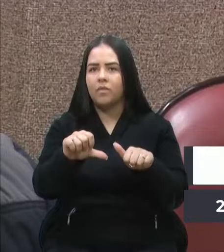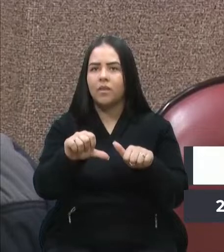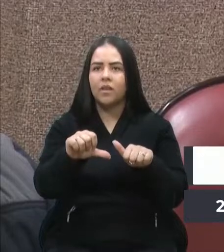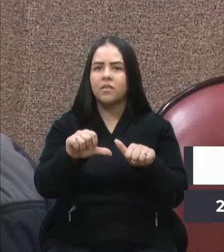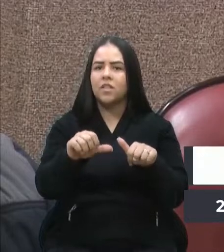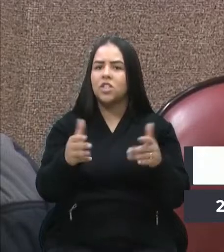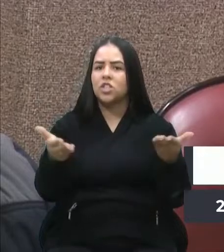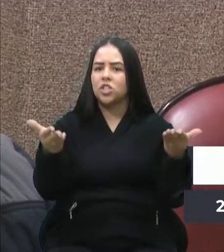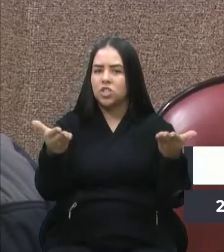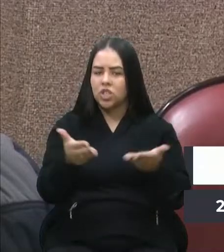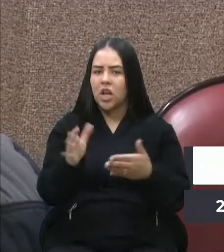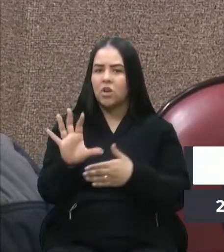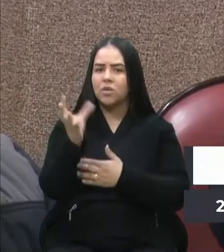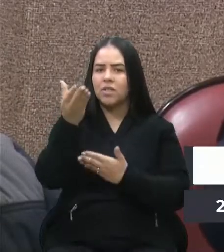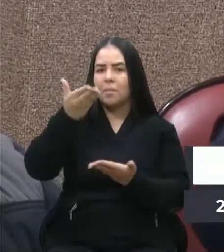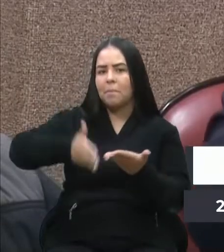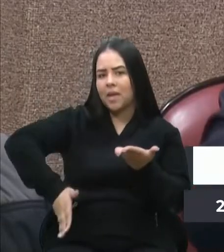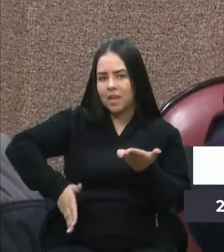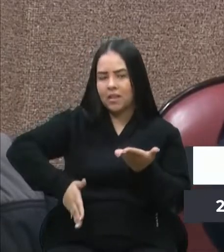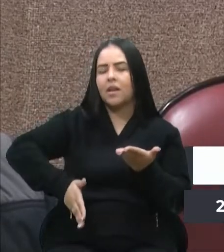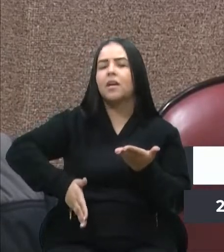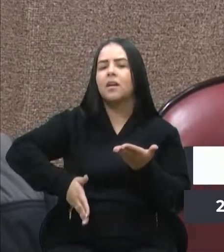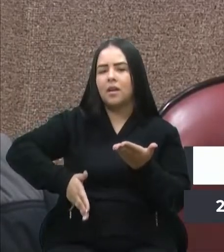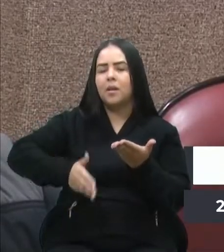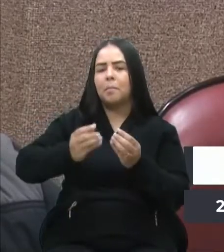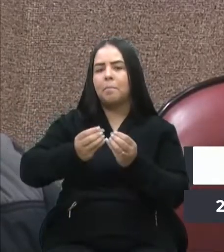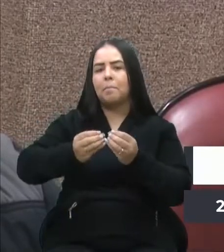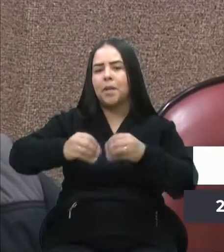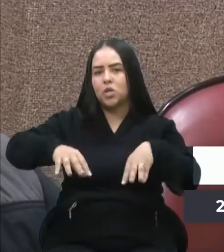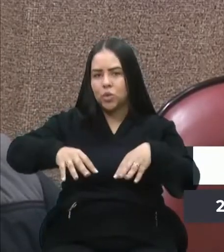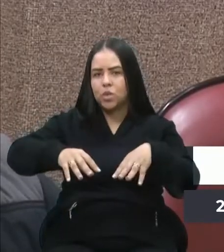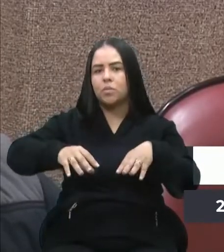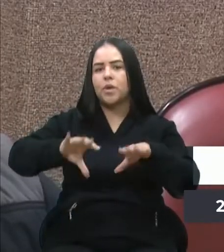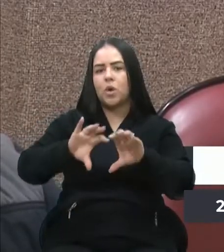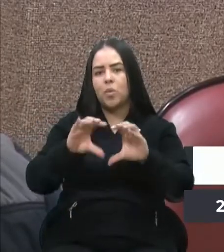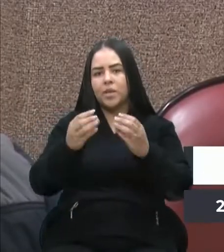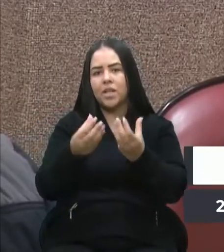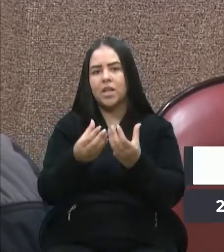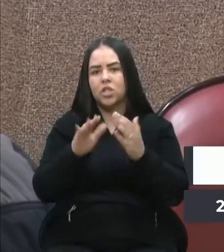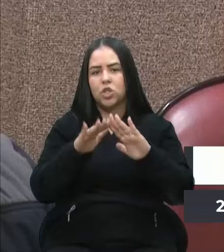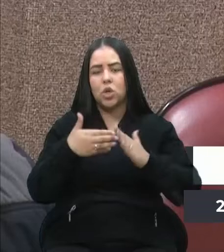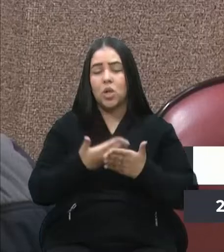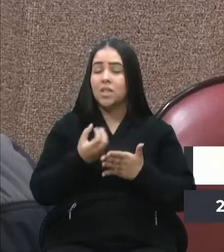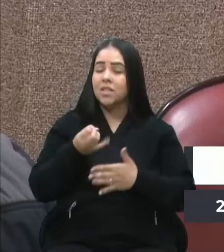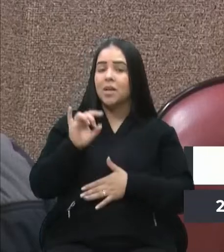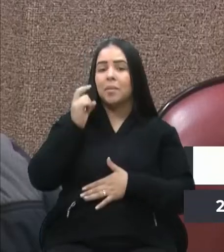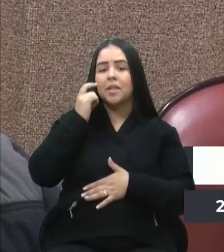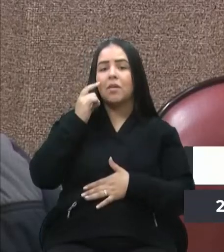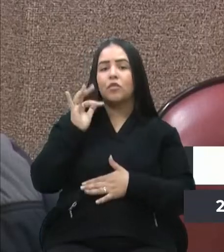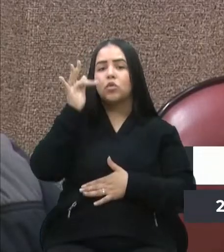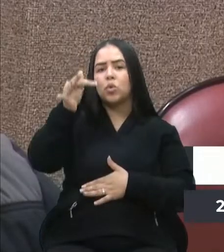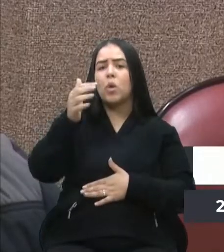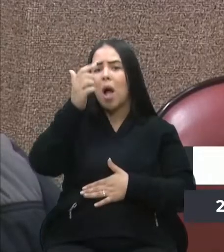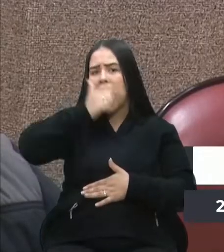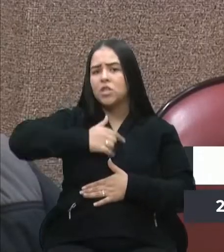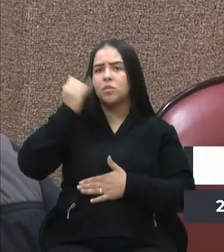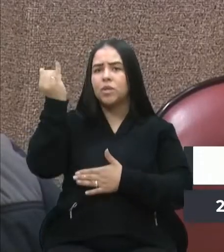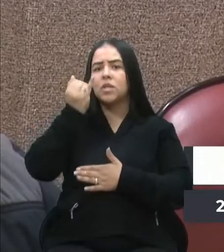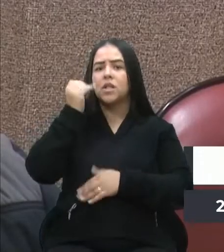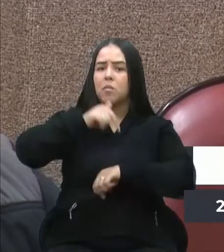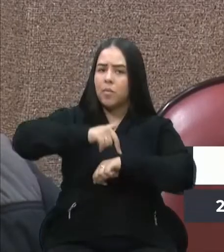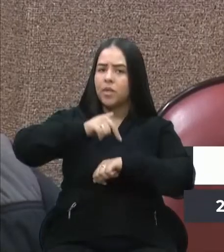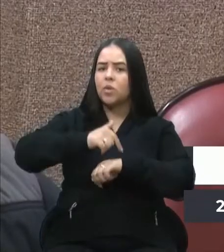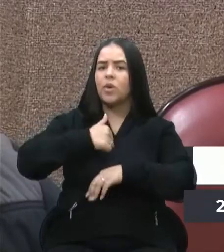ela acarretaria em prejuízo para a comunidade escolar. Se bem pensada para o futuro, eu tenho certeza que é extremamente importante. Então, por isso, nesse